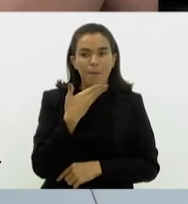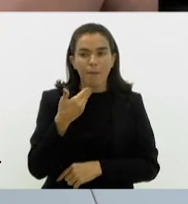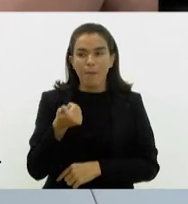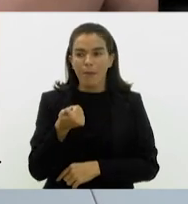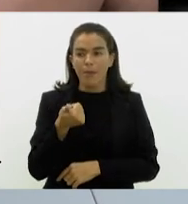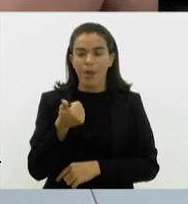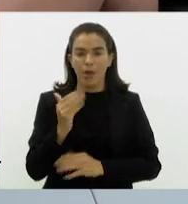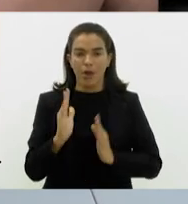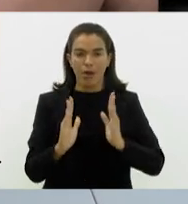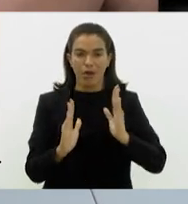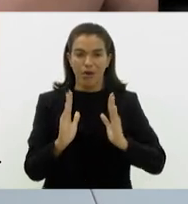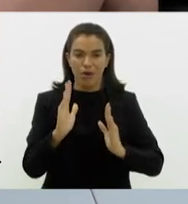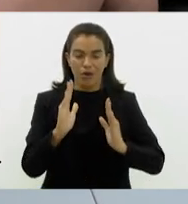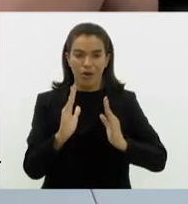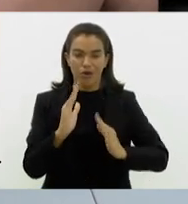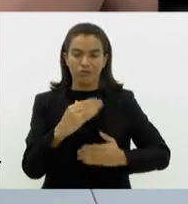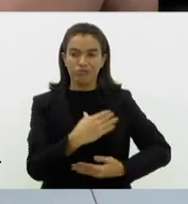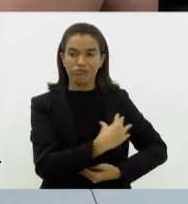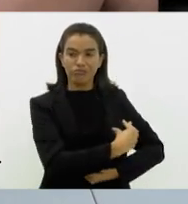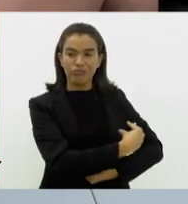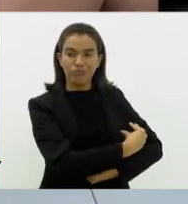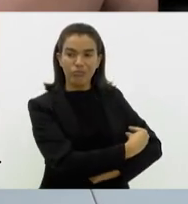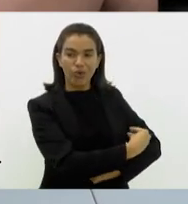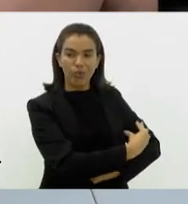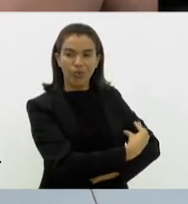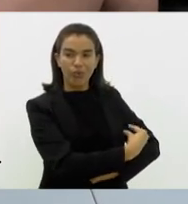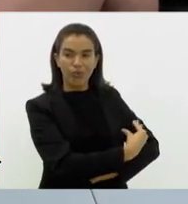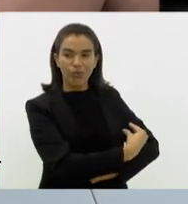o período de amamentação